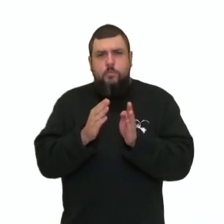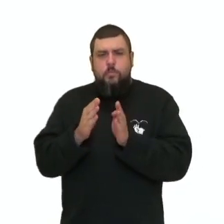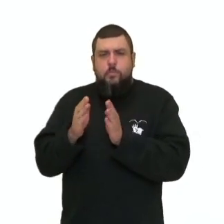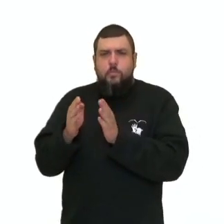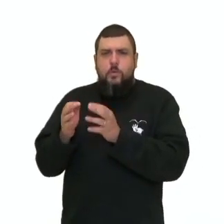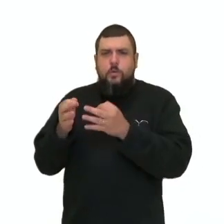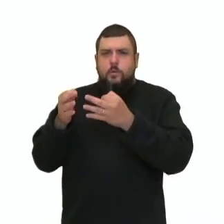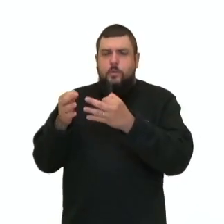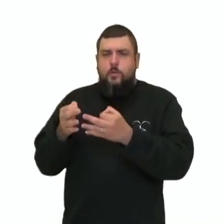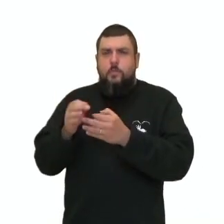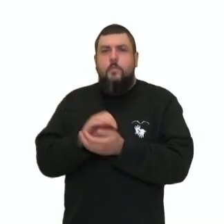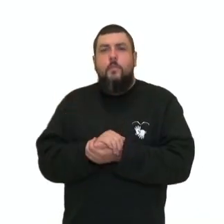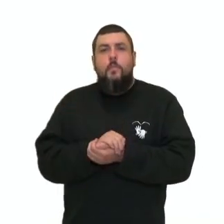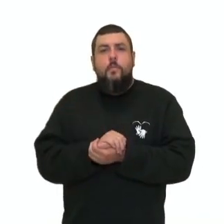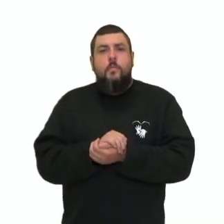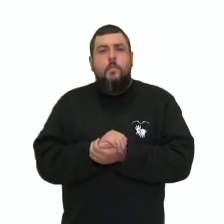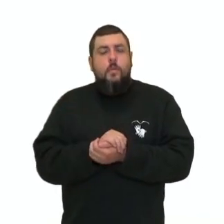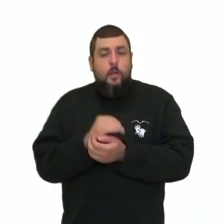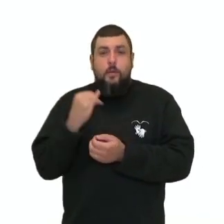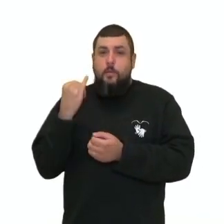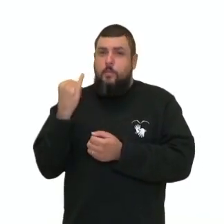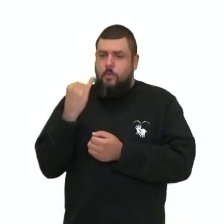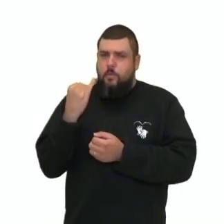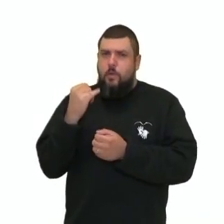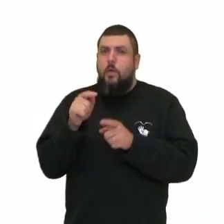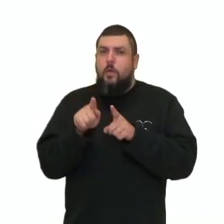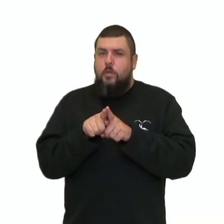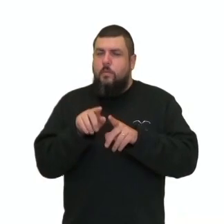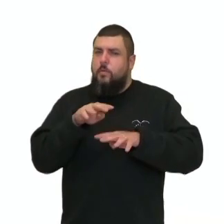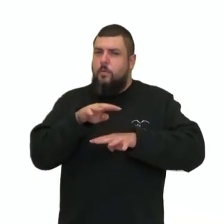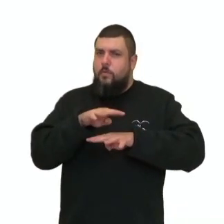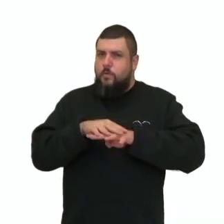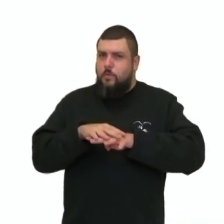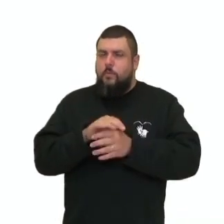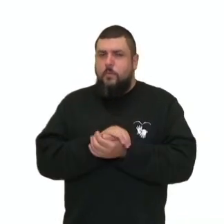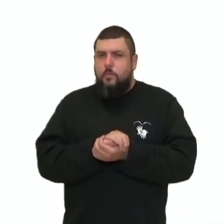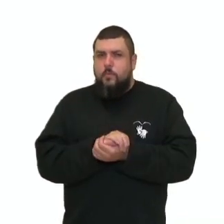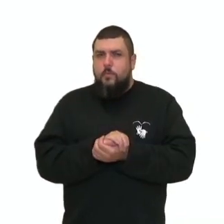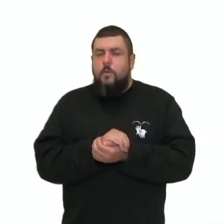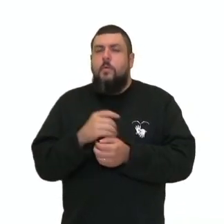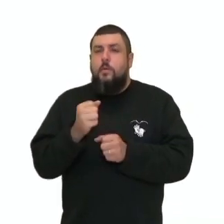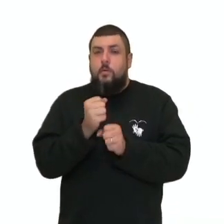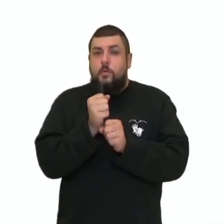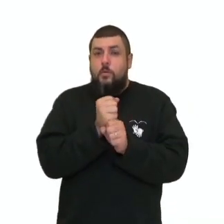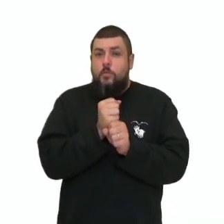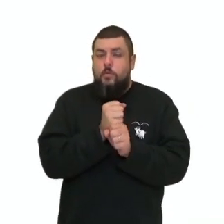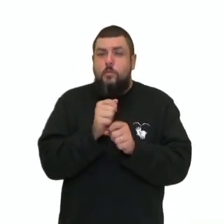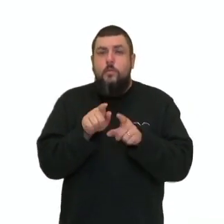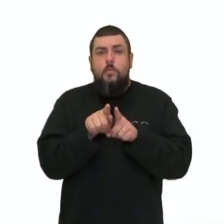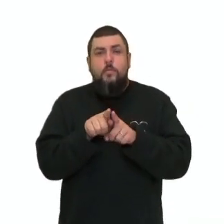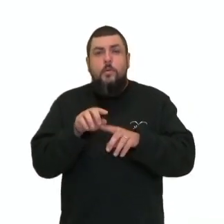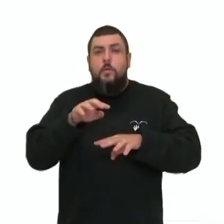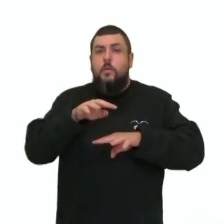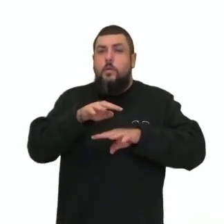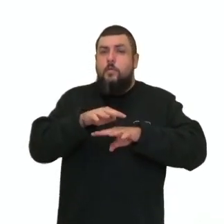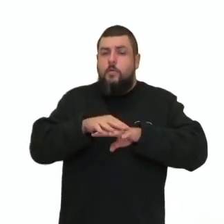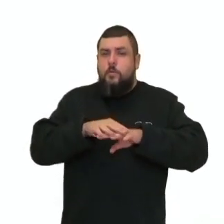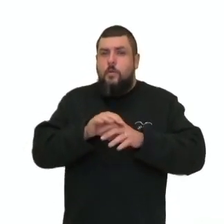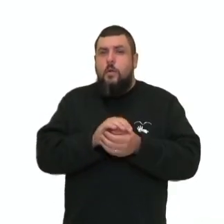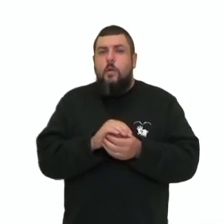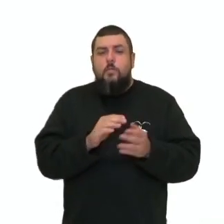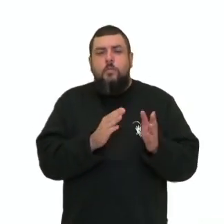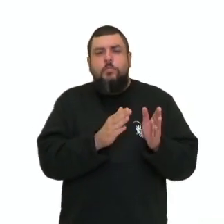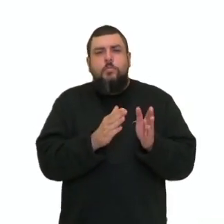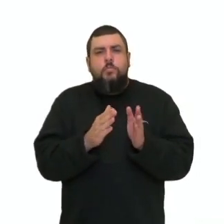foi ou será realizada. Então, 2002 era o início aqui, mostrava. 2002, a